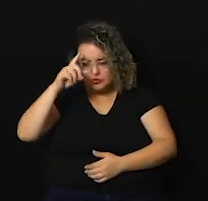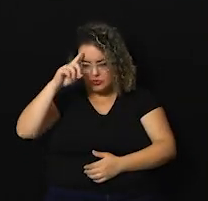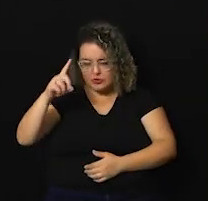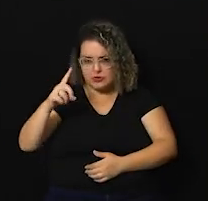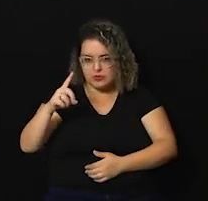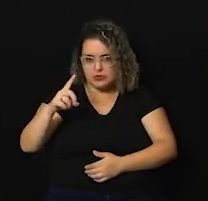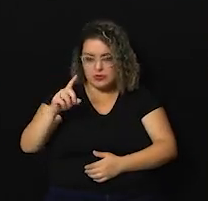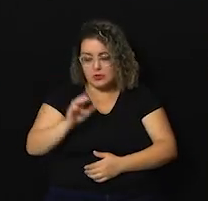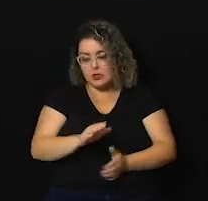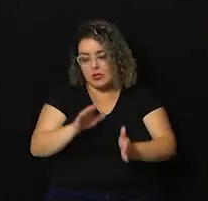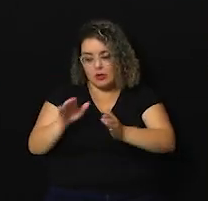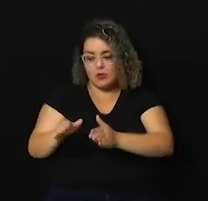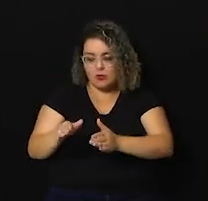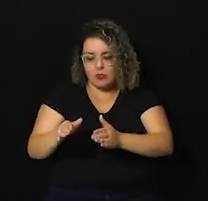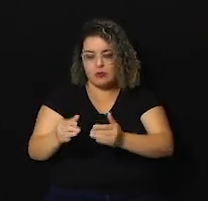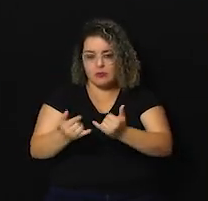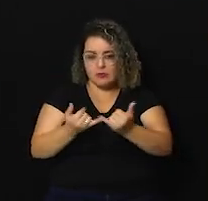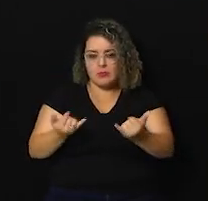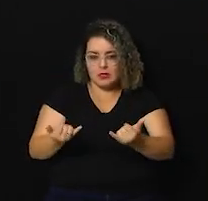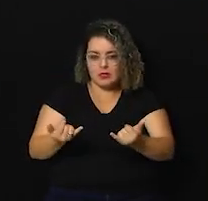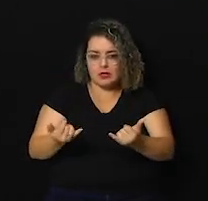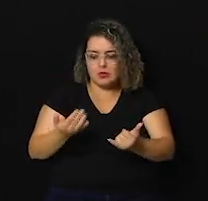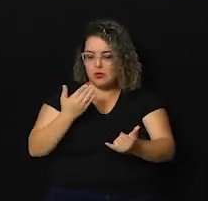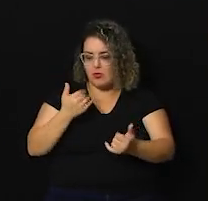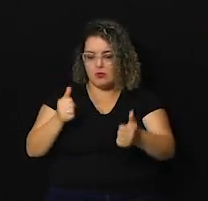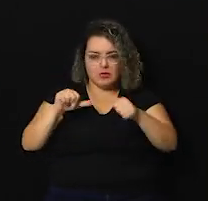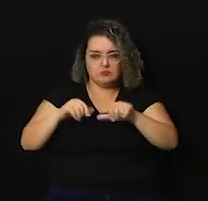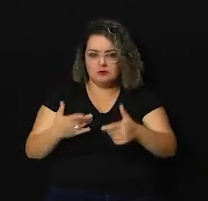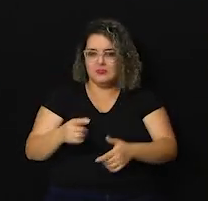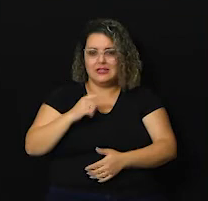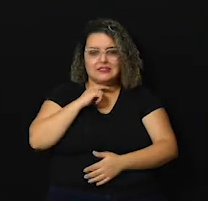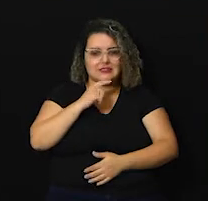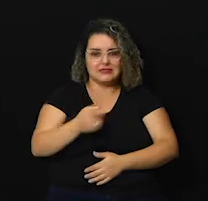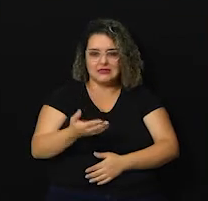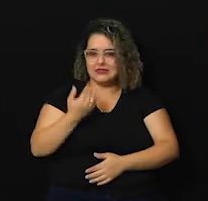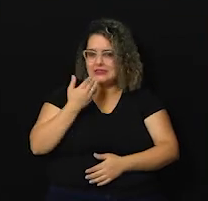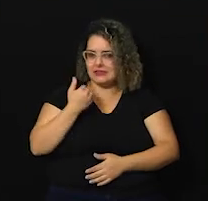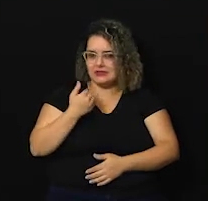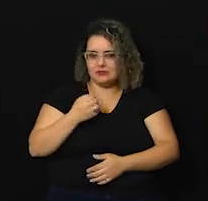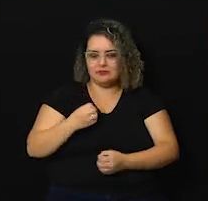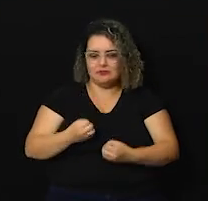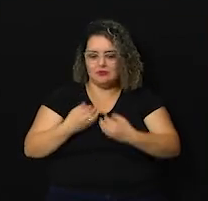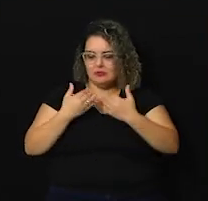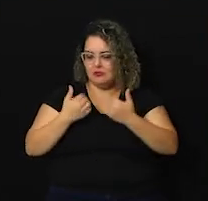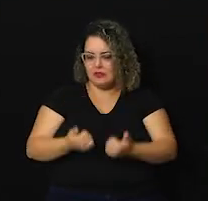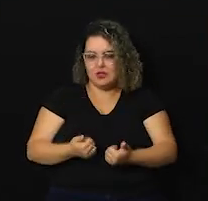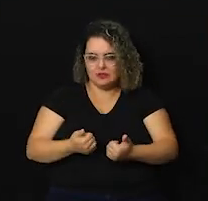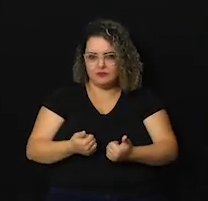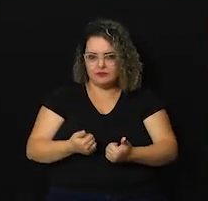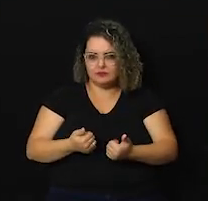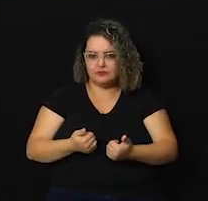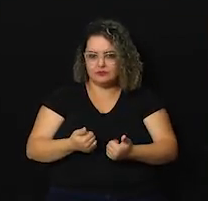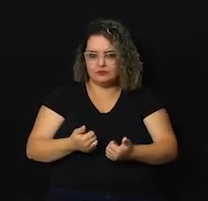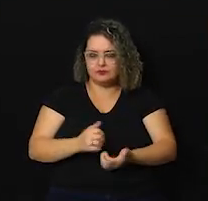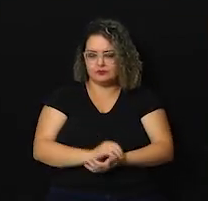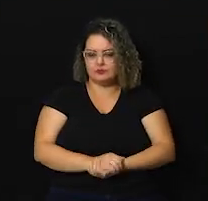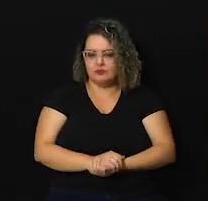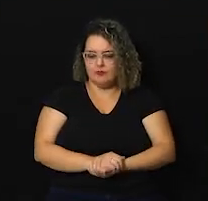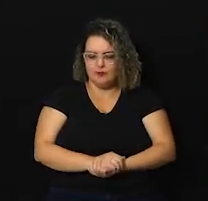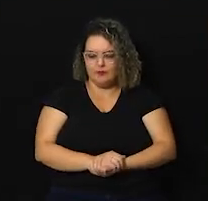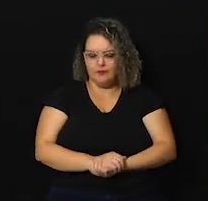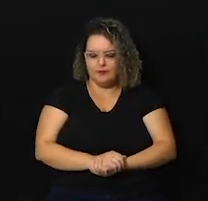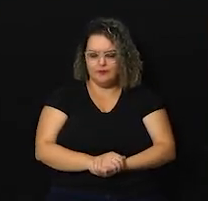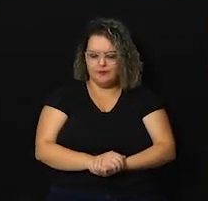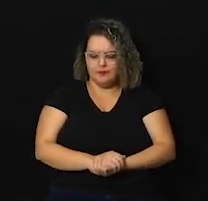outra metade come muito mal. Ou seja, ninguém, na realidade, está comendo bem no país hoje devido a medidas que